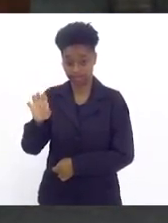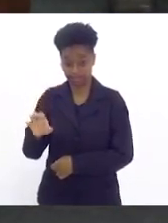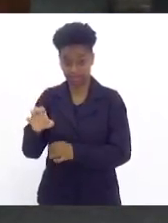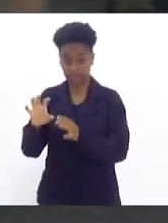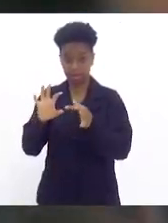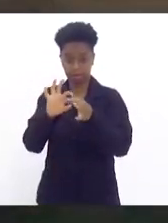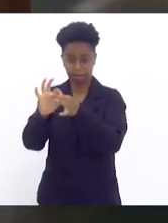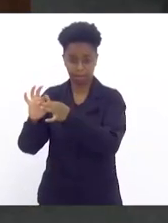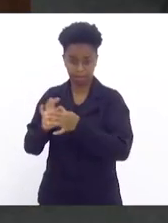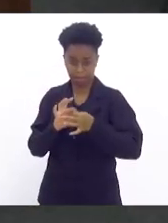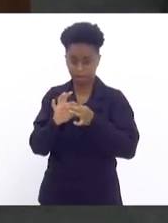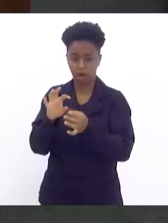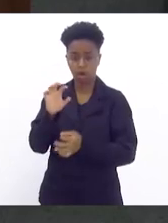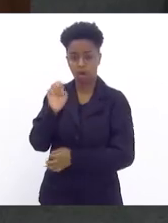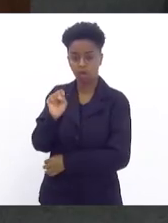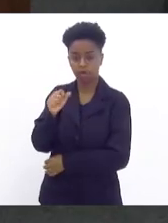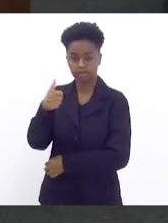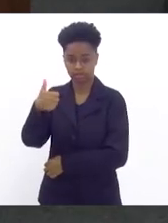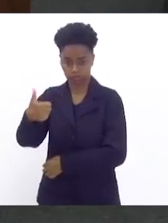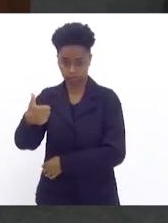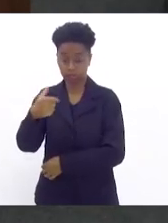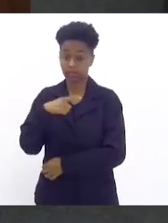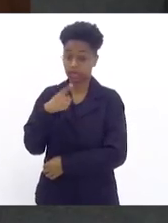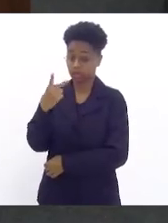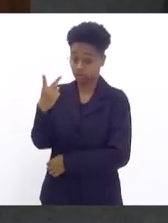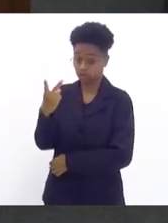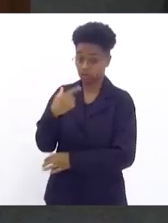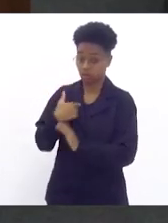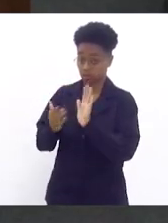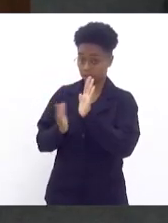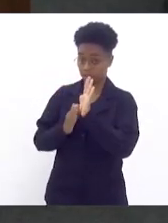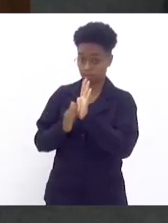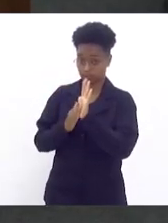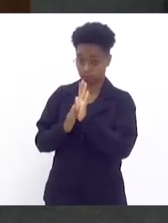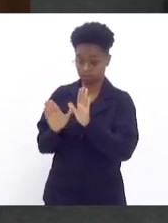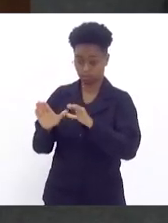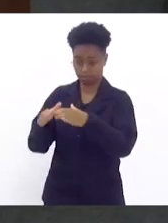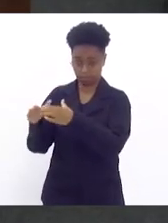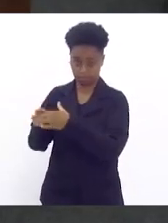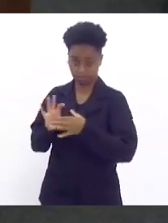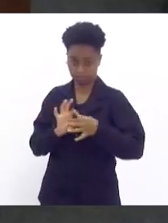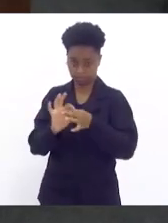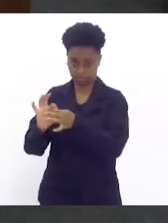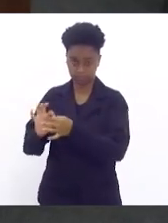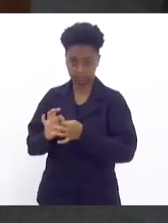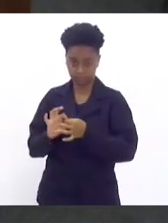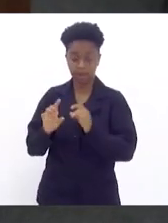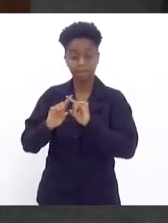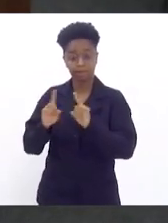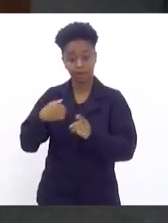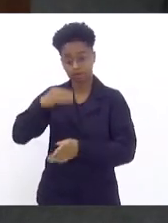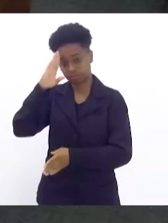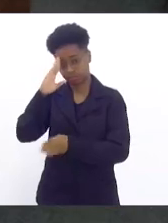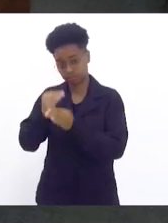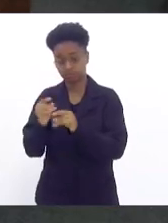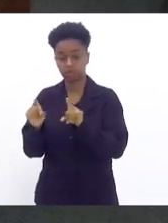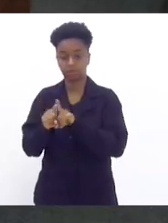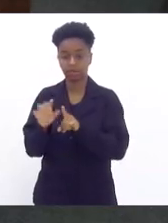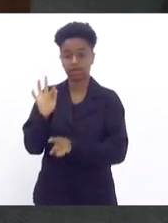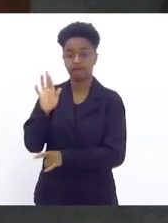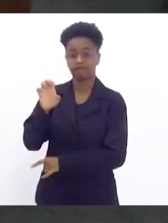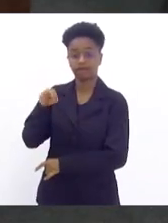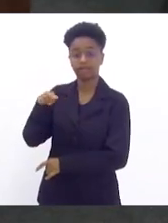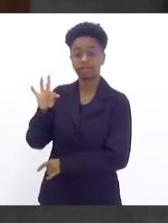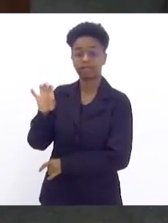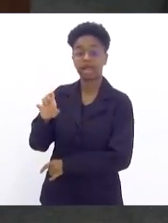81 tem duas frentes que eu tô propondo mas entendo que também a frente é uma